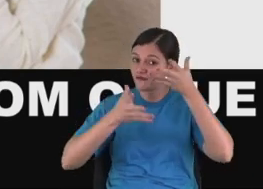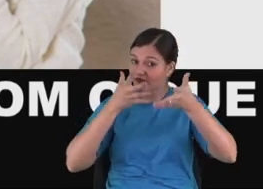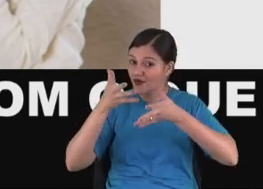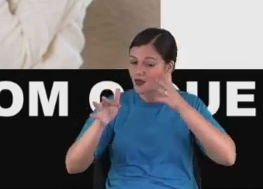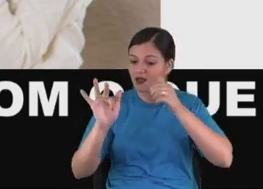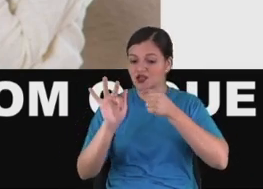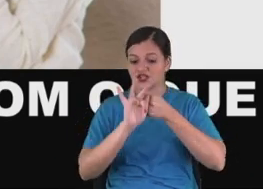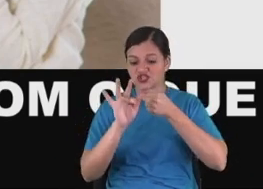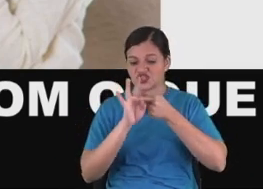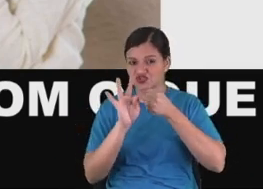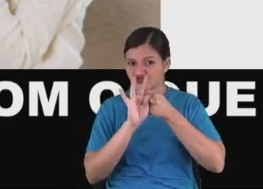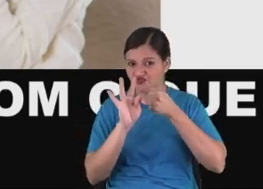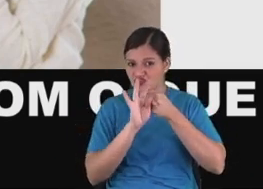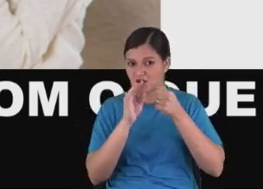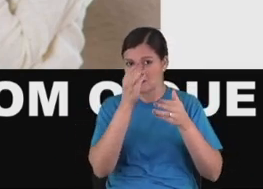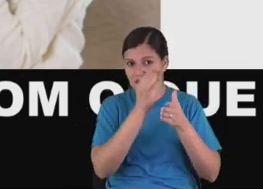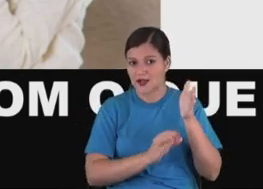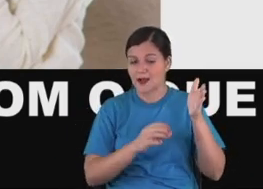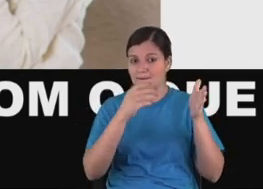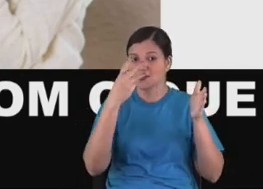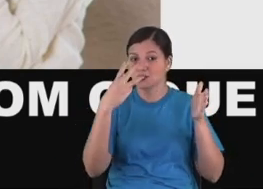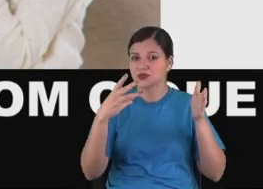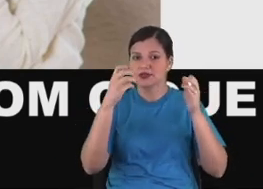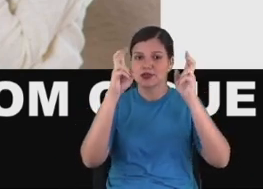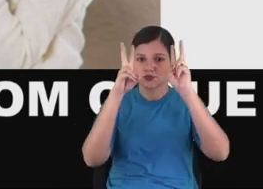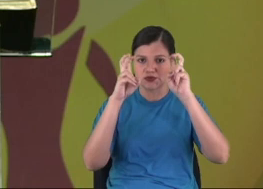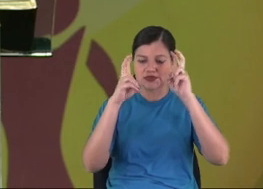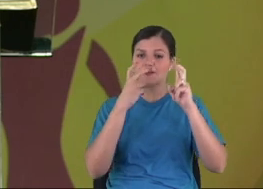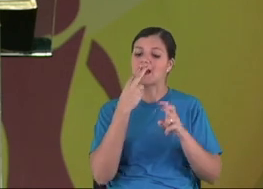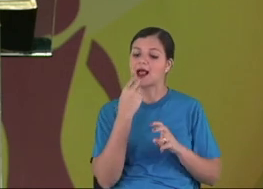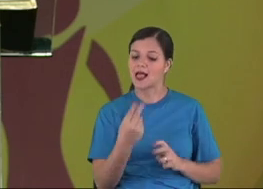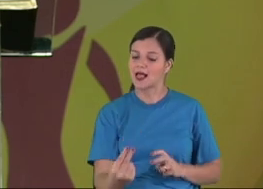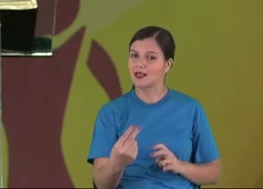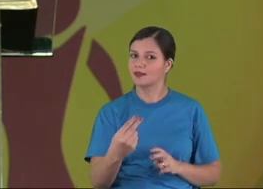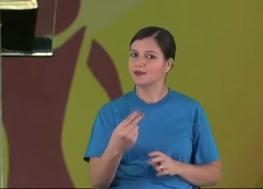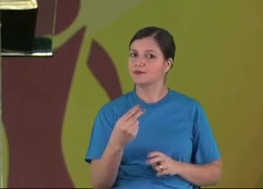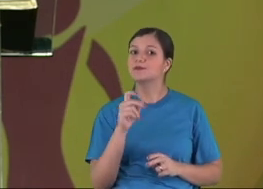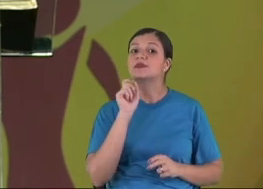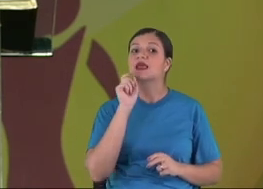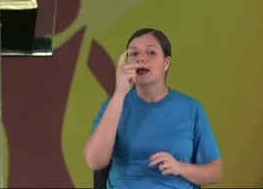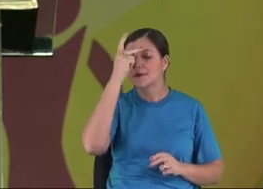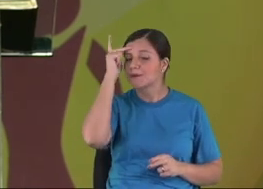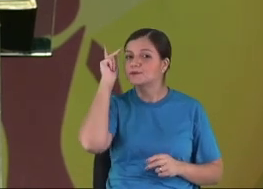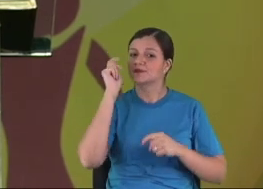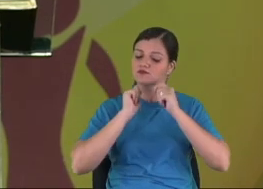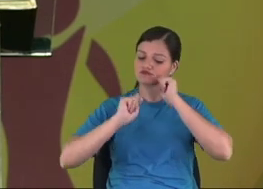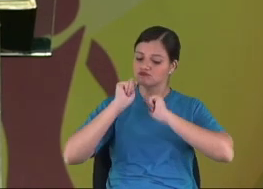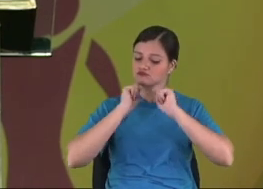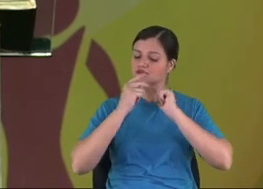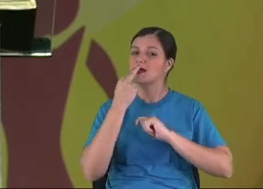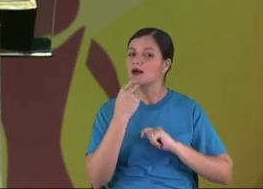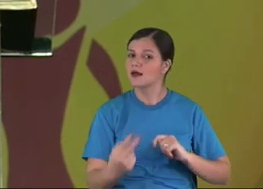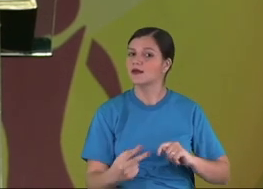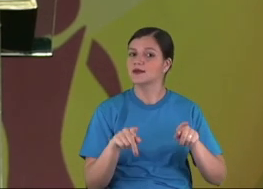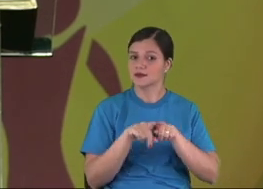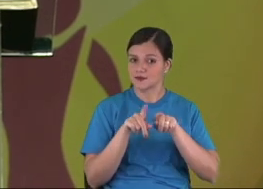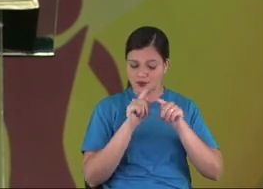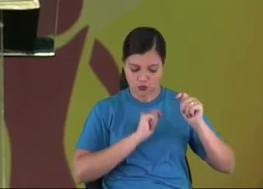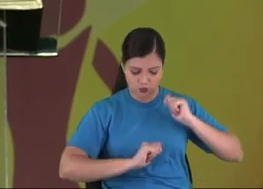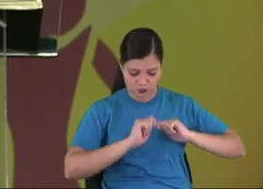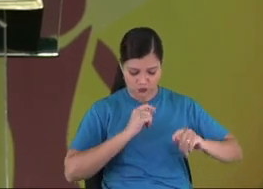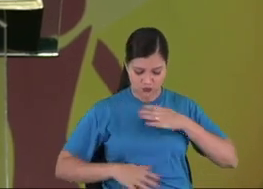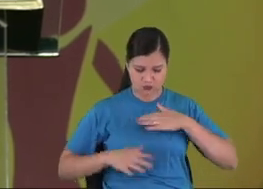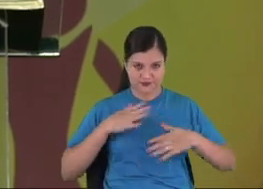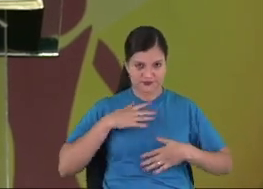capítulo 3, o capítulo todo fala sobre a língua, quase todo o capítulo, e quem controla a língua, controla o corpo inteiro.